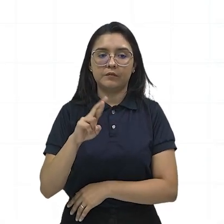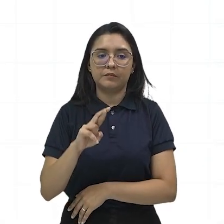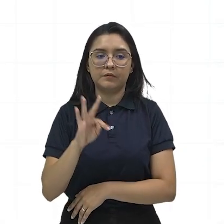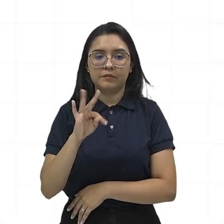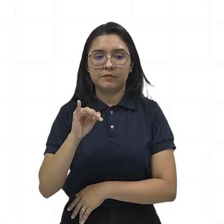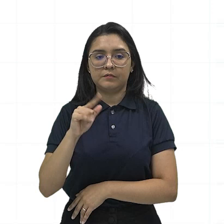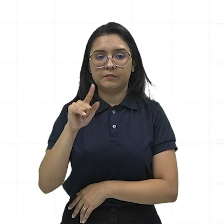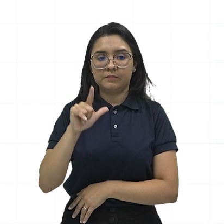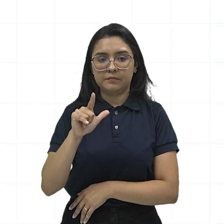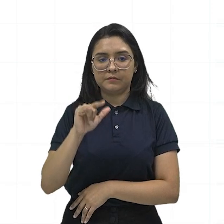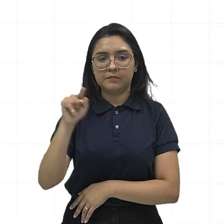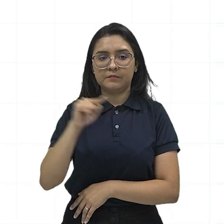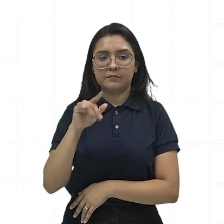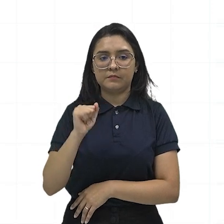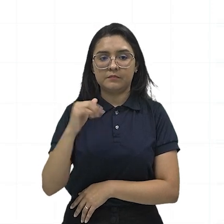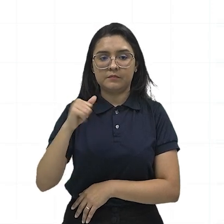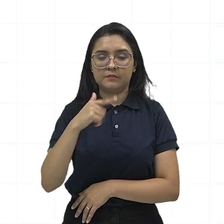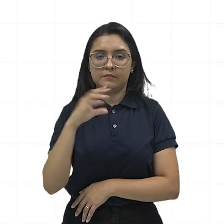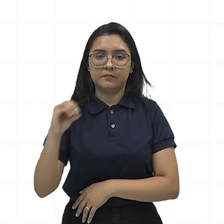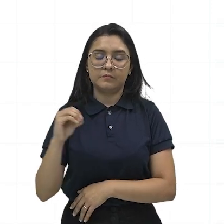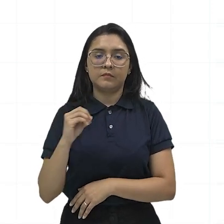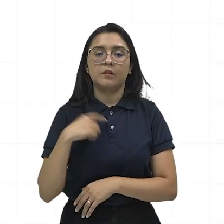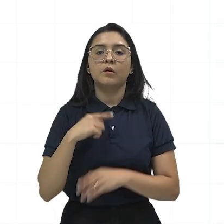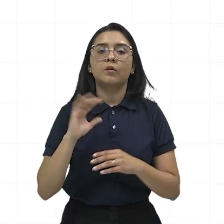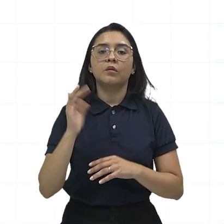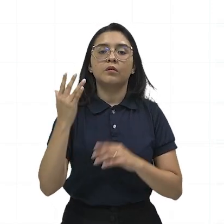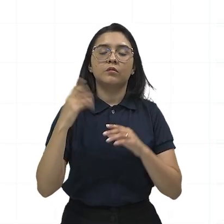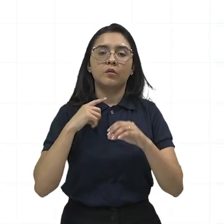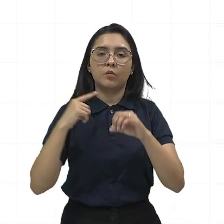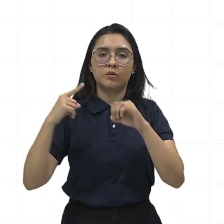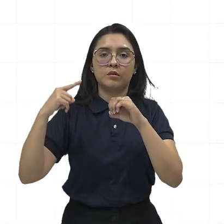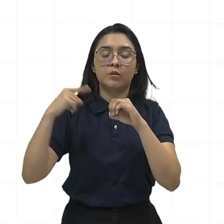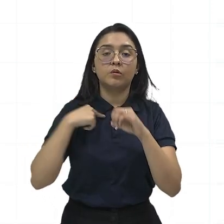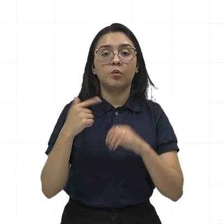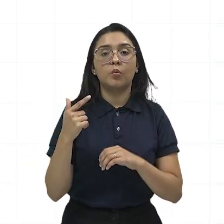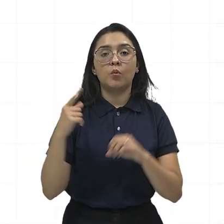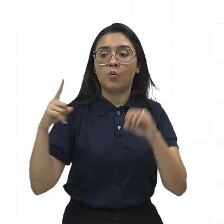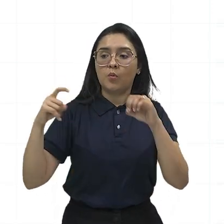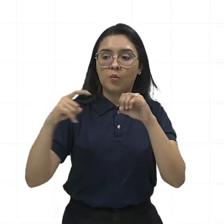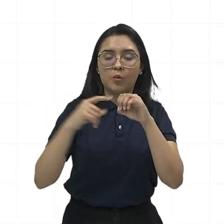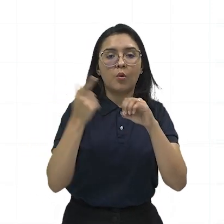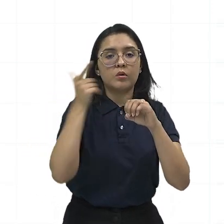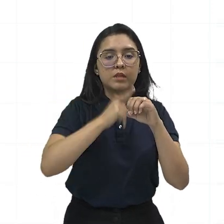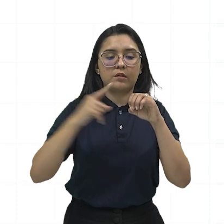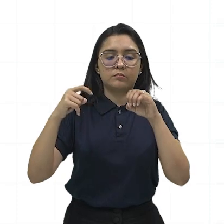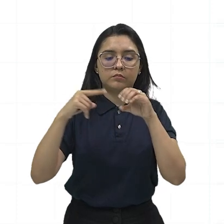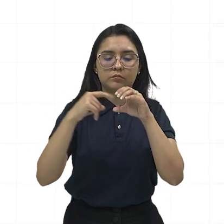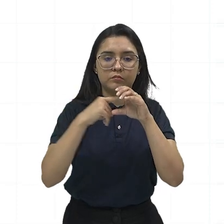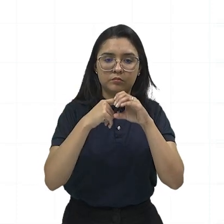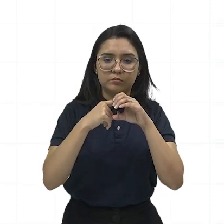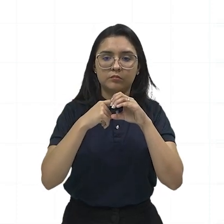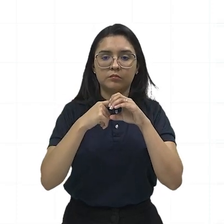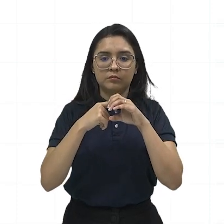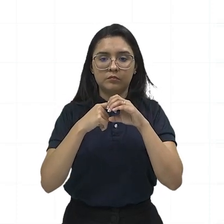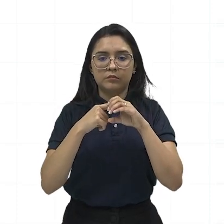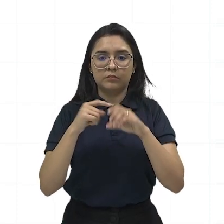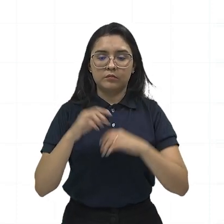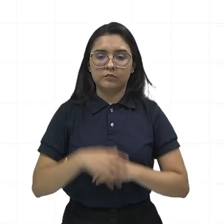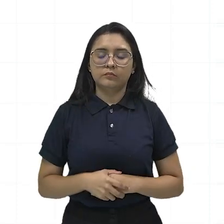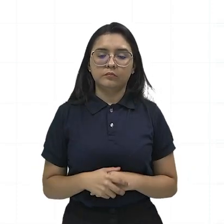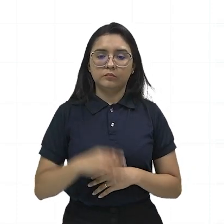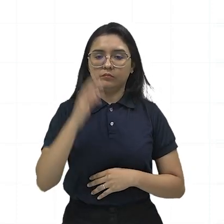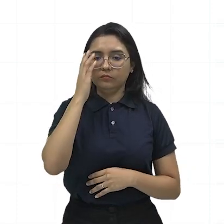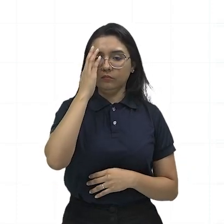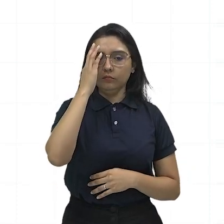que inicia quando ocorre a fusão das membranas dos gametas e a secreção dos grânulos